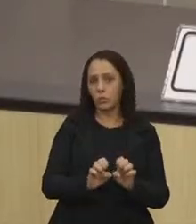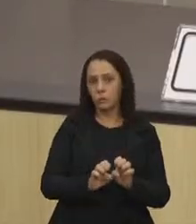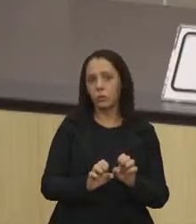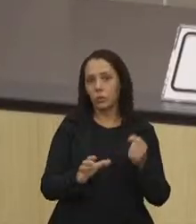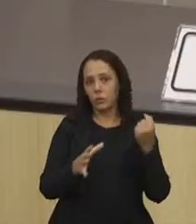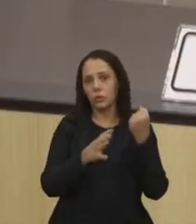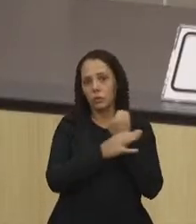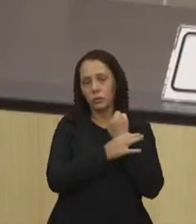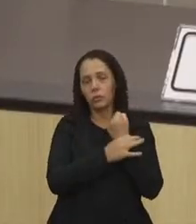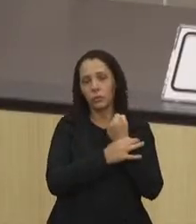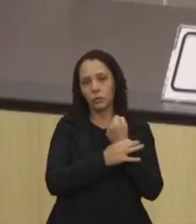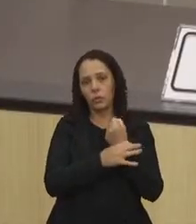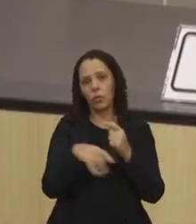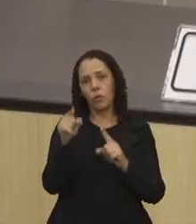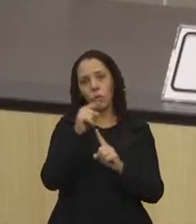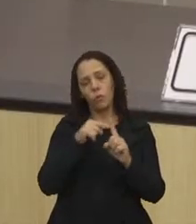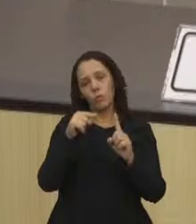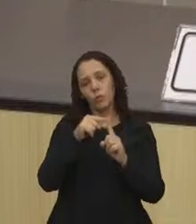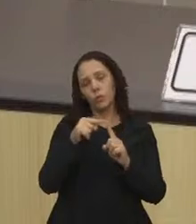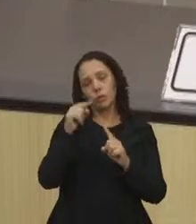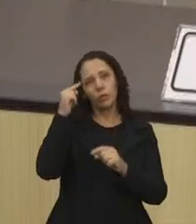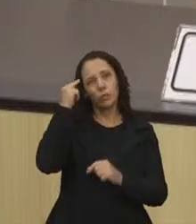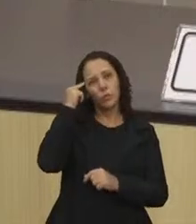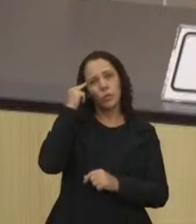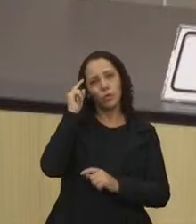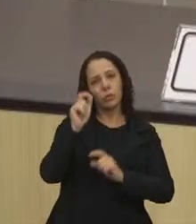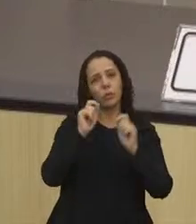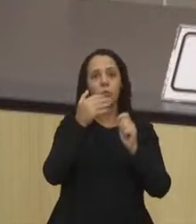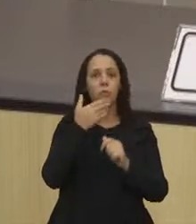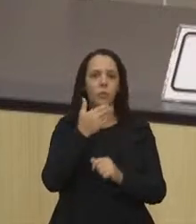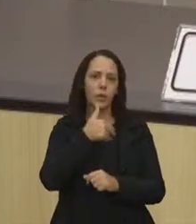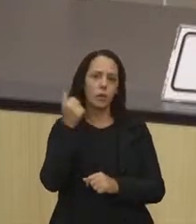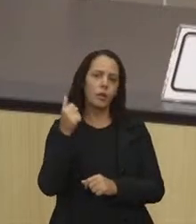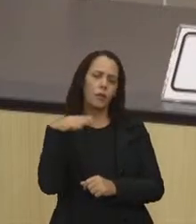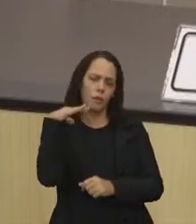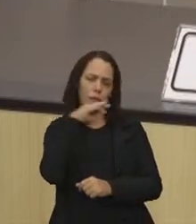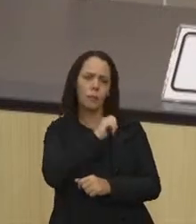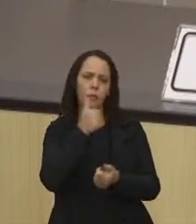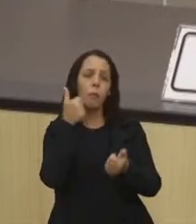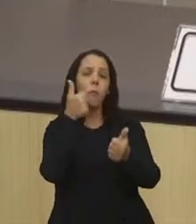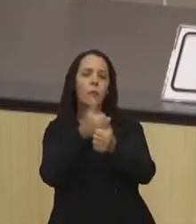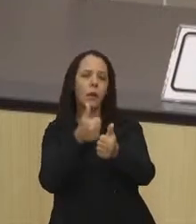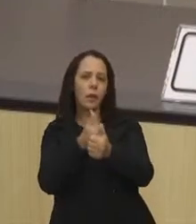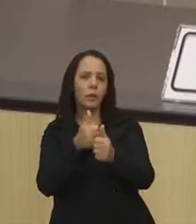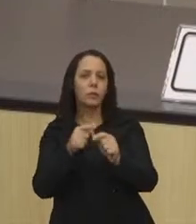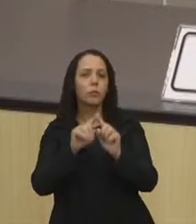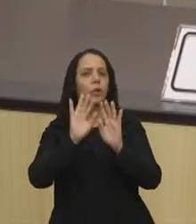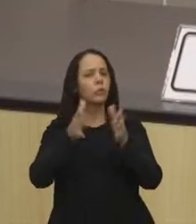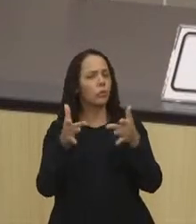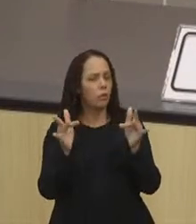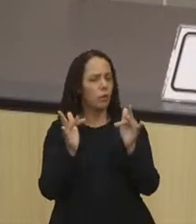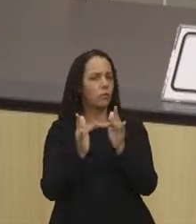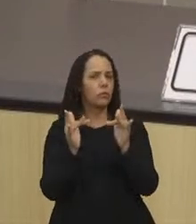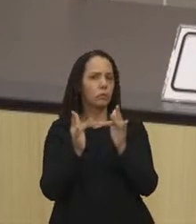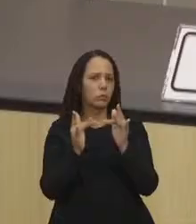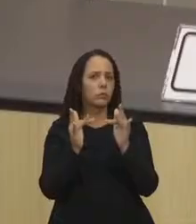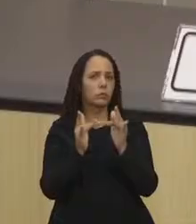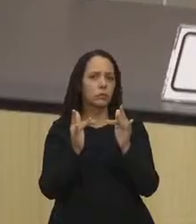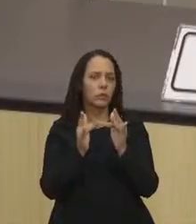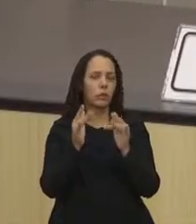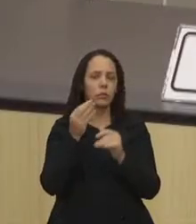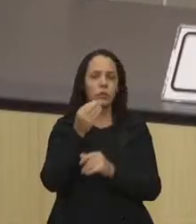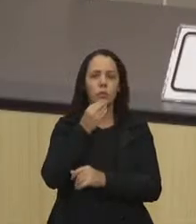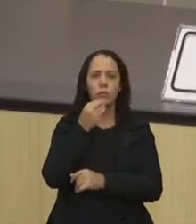questão de segurança, o objetivo que a gente pensa aí é que vai melhorar logo em breve. Mas estamos em contato, sim, para